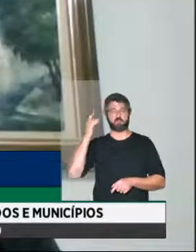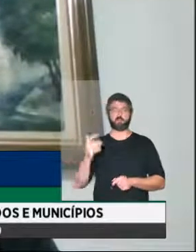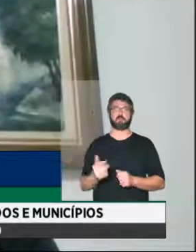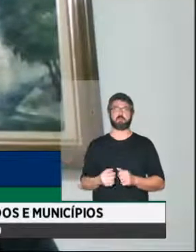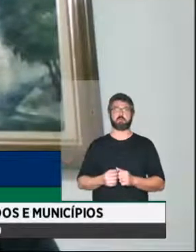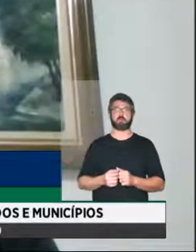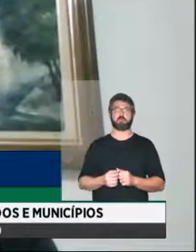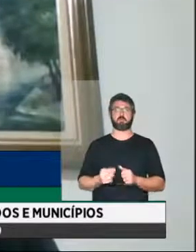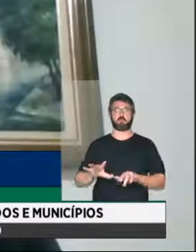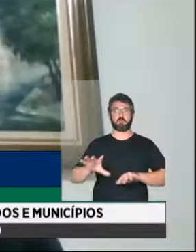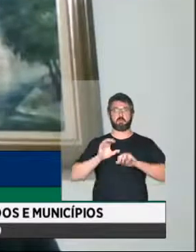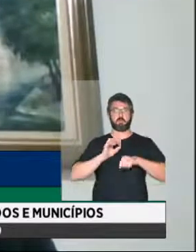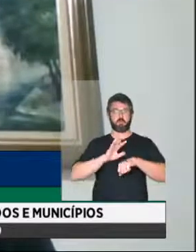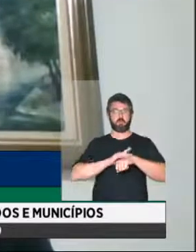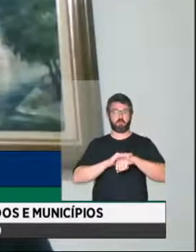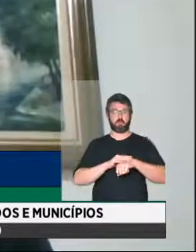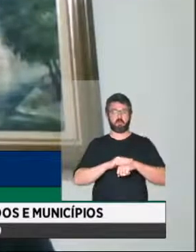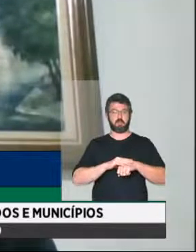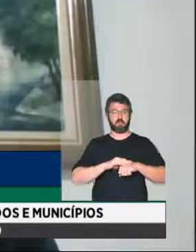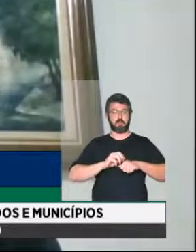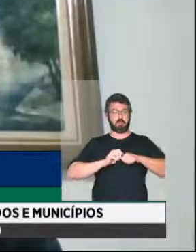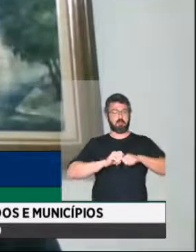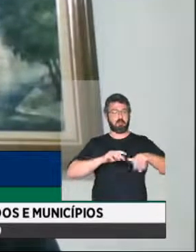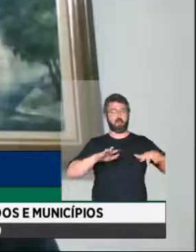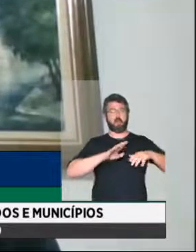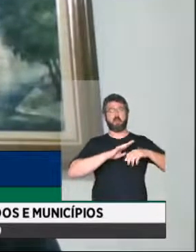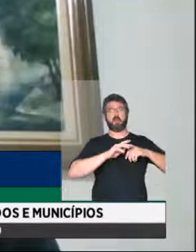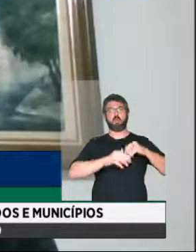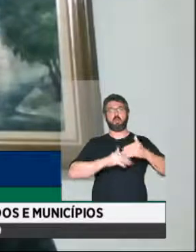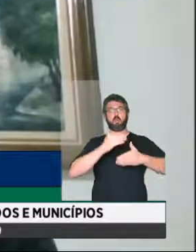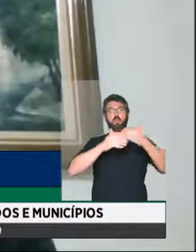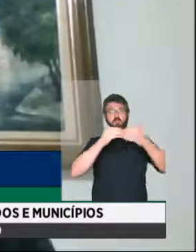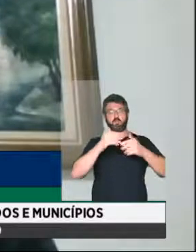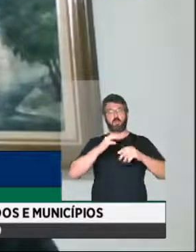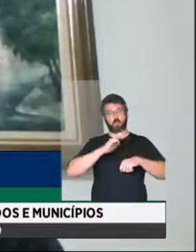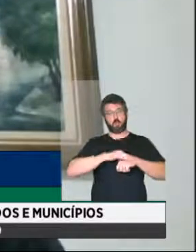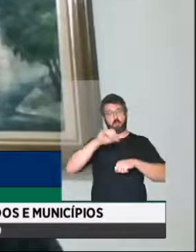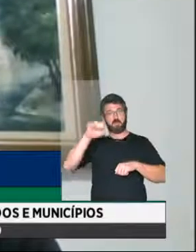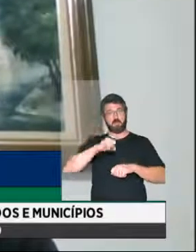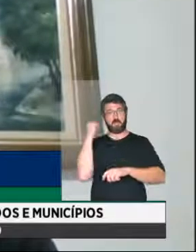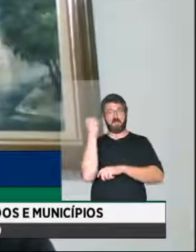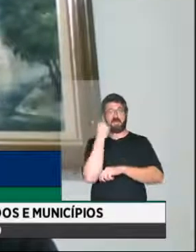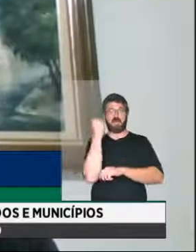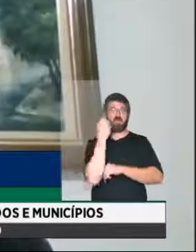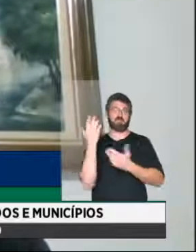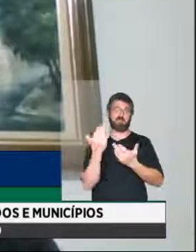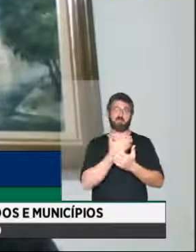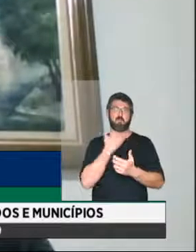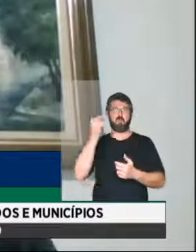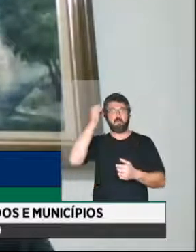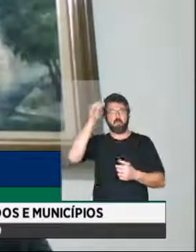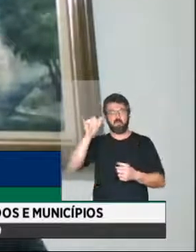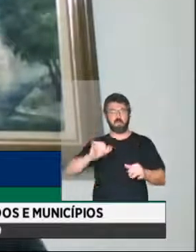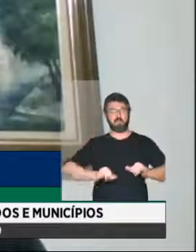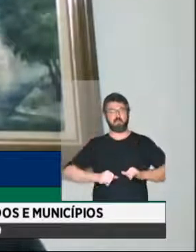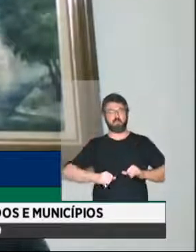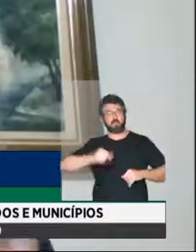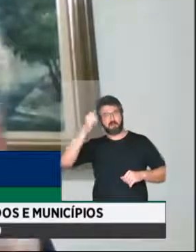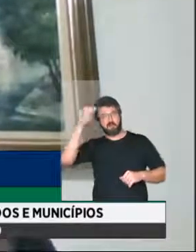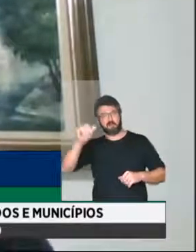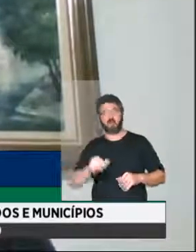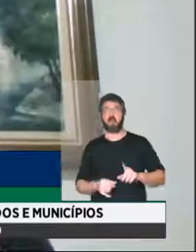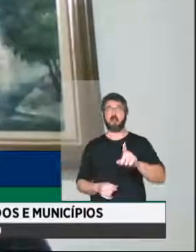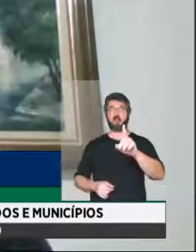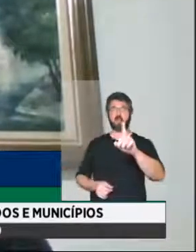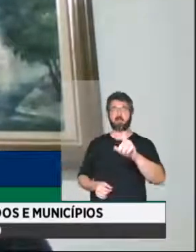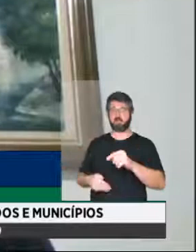acabem contaminadas e desenvolvam a doença, o Covid-19, evitar mortes, evitar dor. Aliás, para